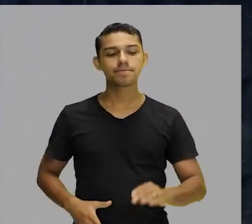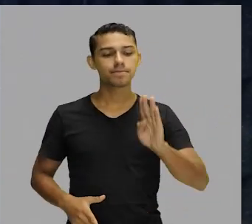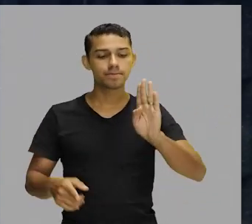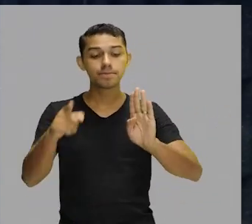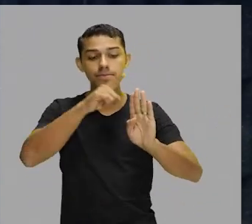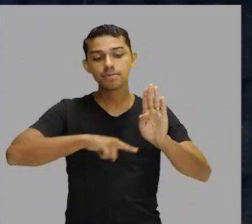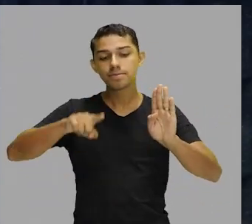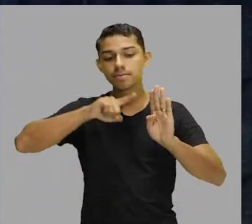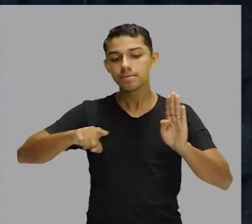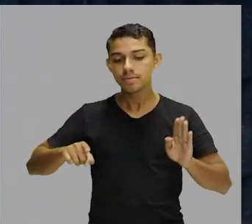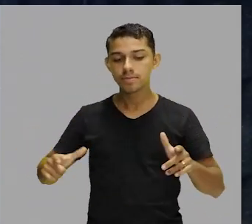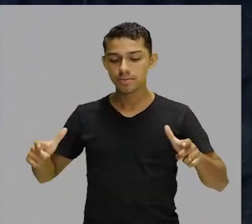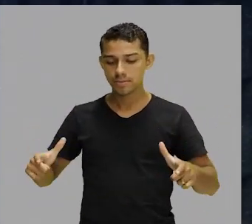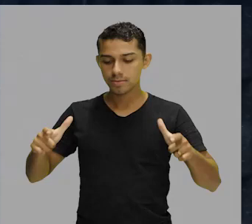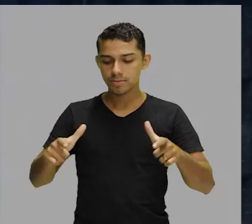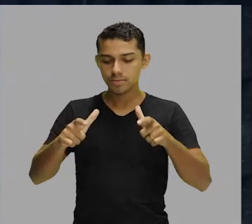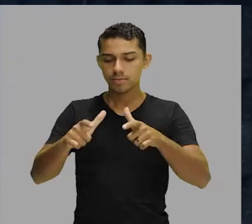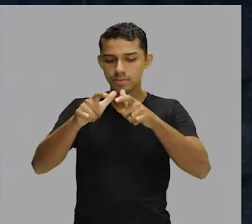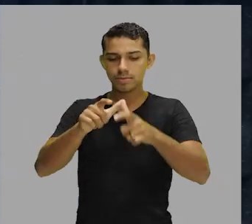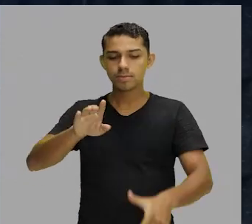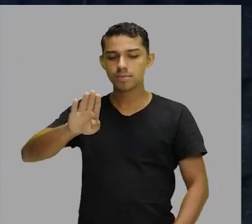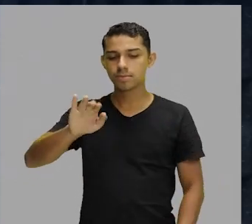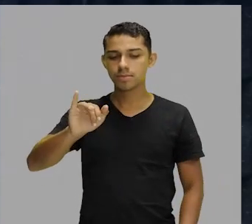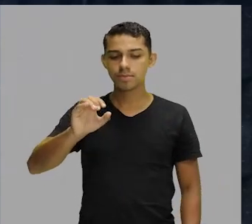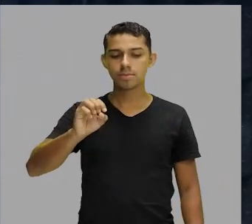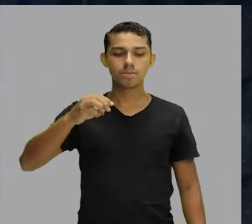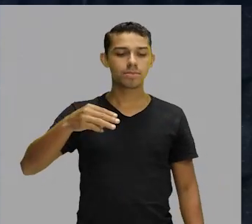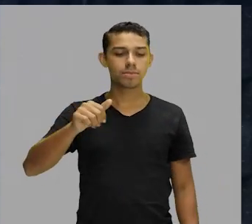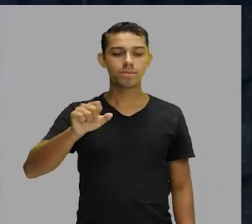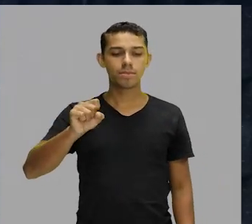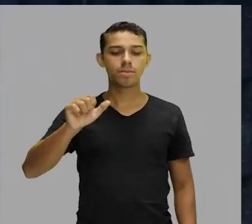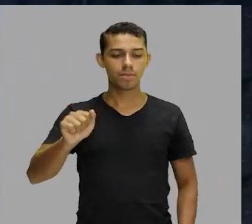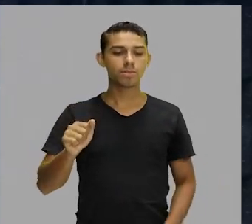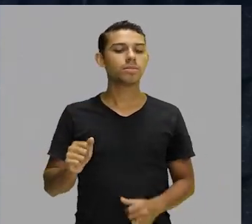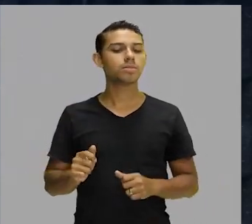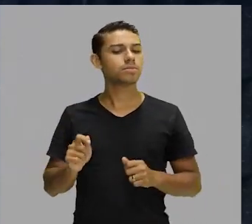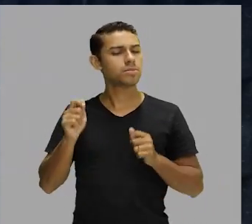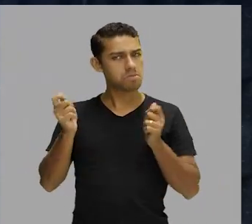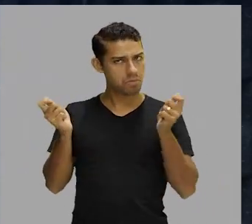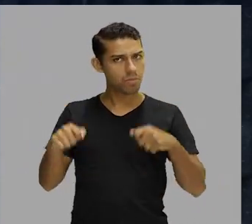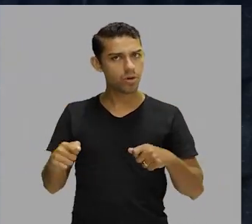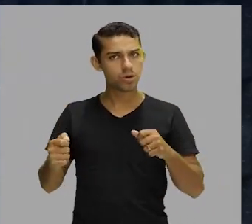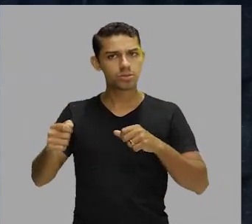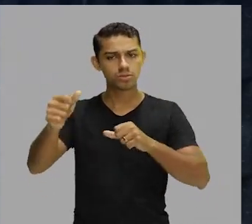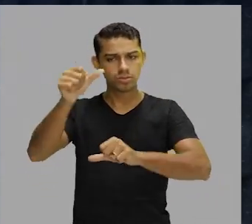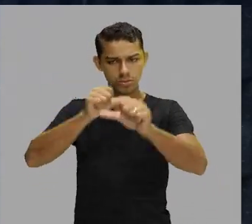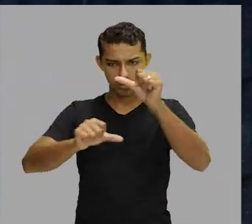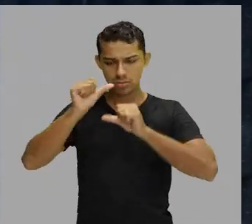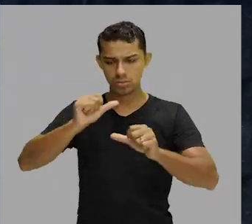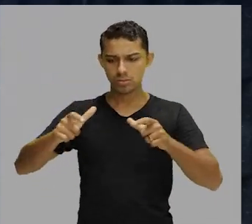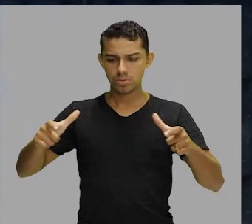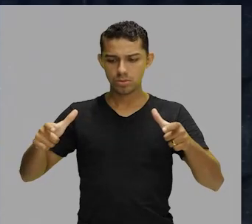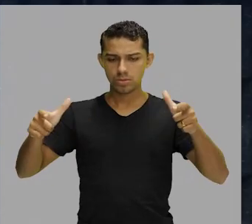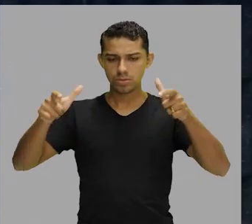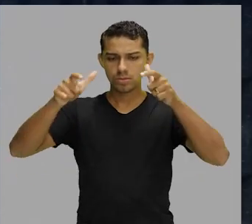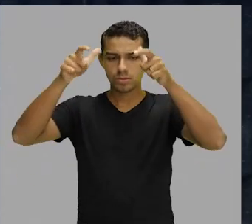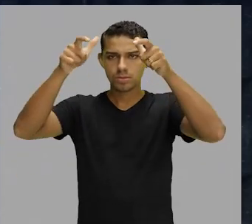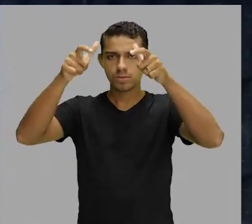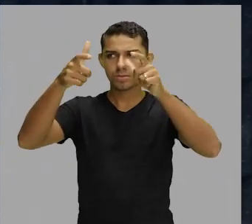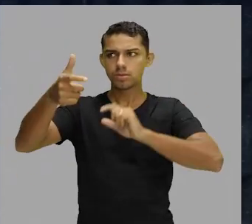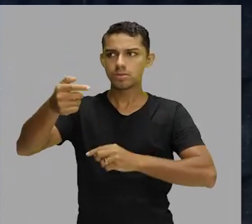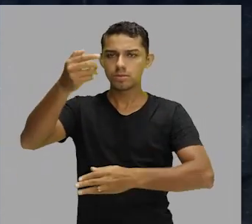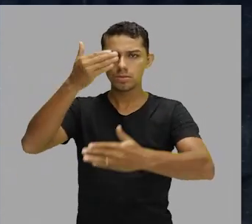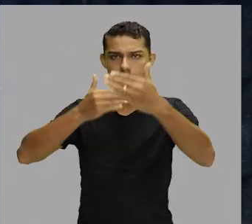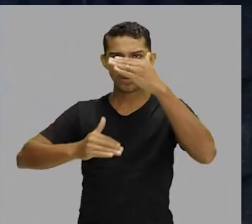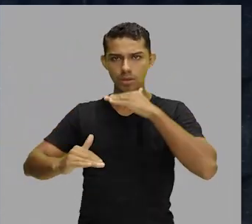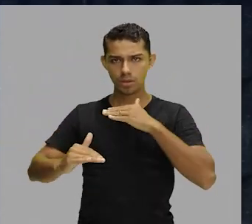A pirâmide de biomassa pode ser invertida. Ele está dizendo aqui que esta pirâmide aqui, será que ela